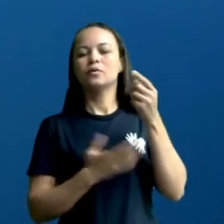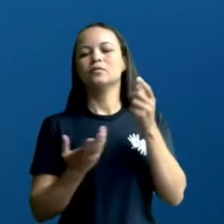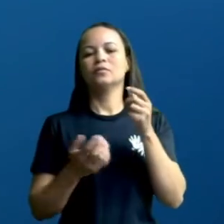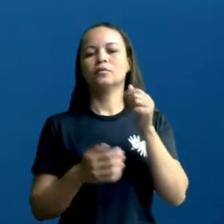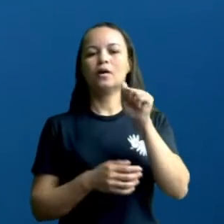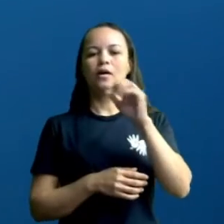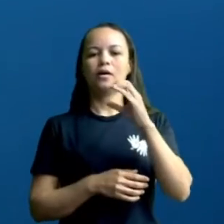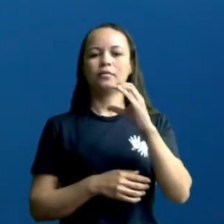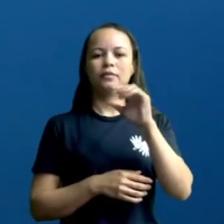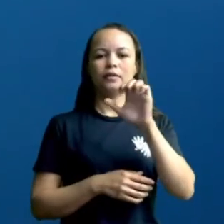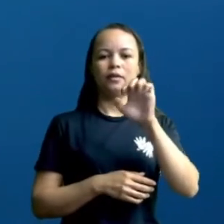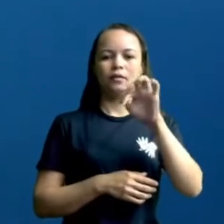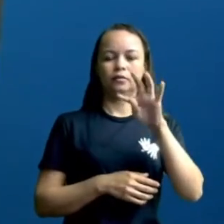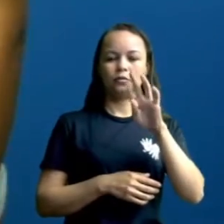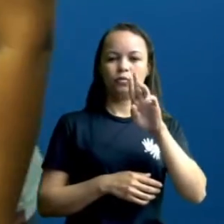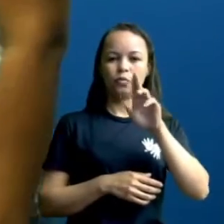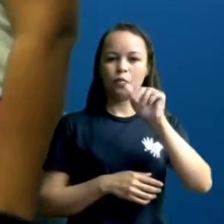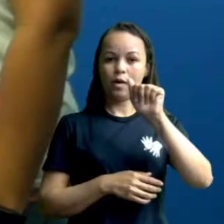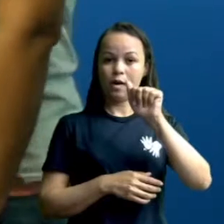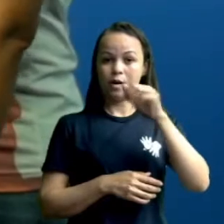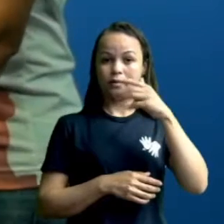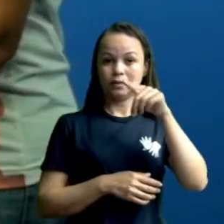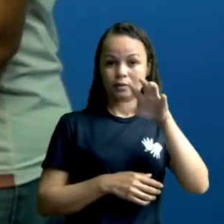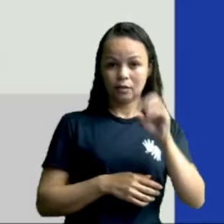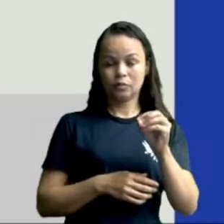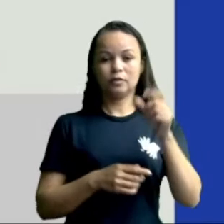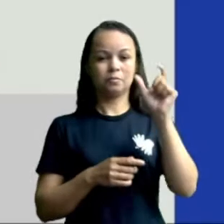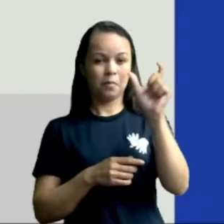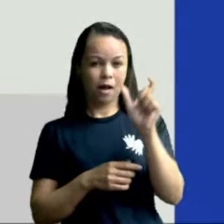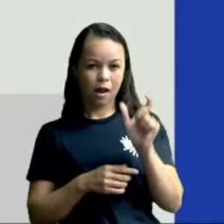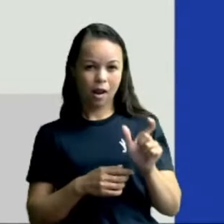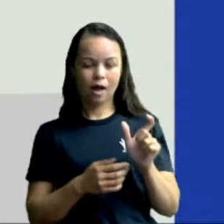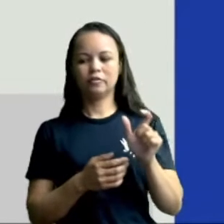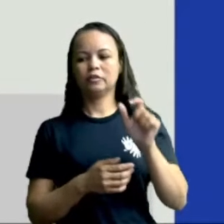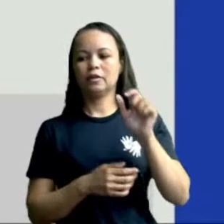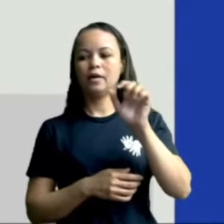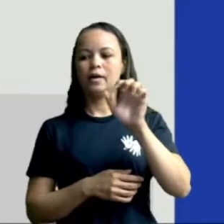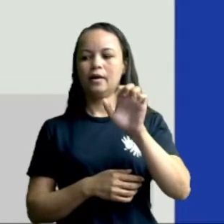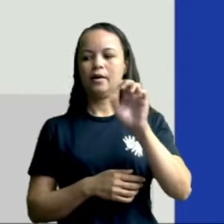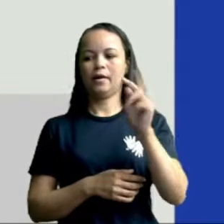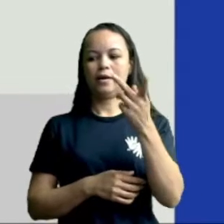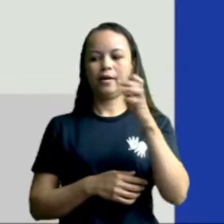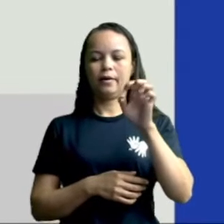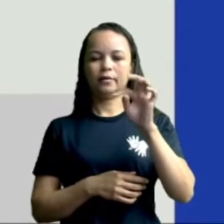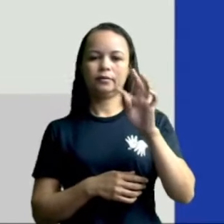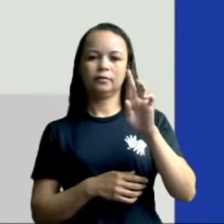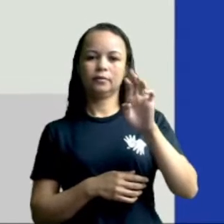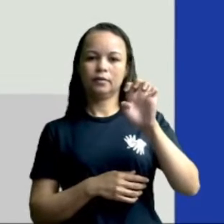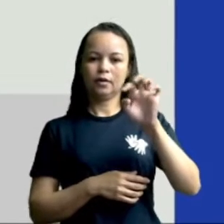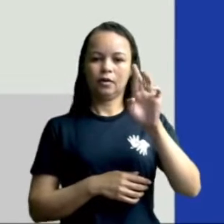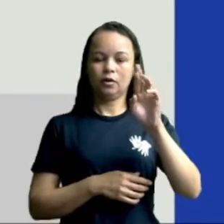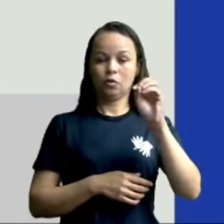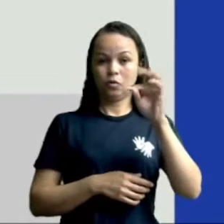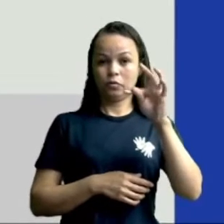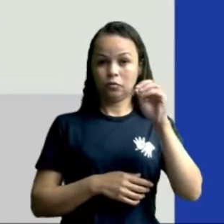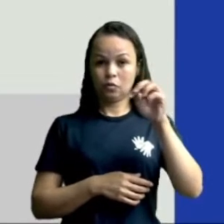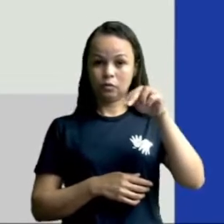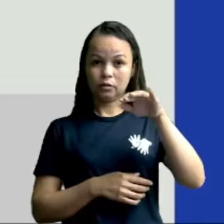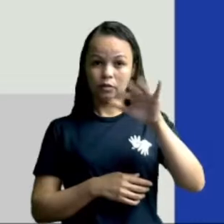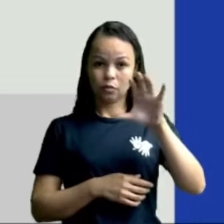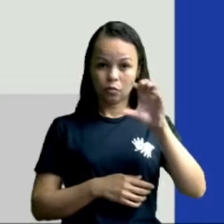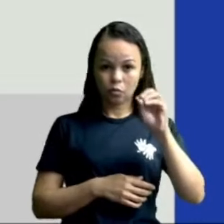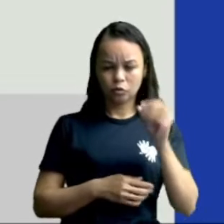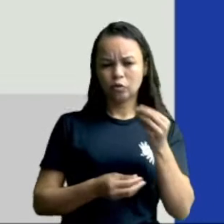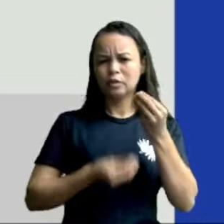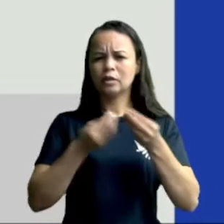palavras e os heterotônicos. O objetivo da nossa aula de hoje é aprender sobre acentuação de palavras,